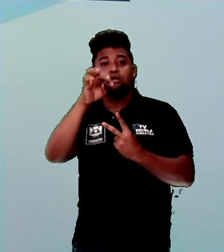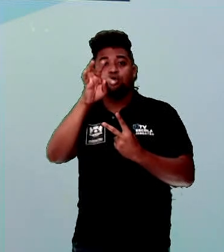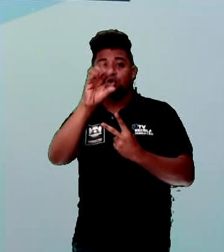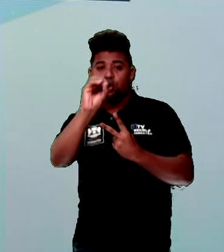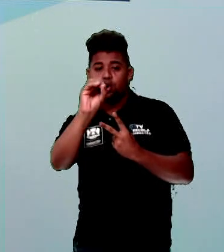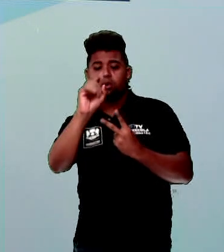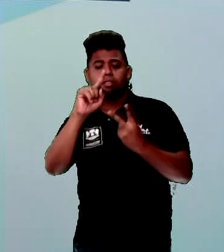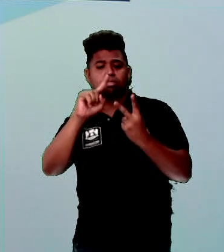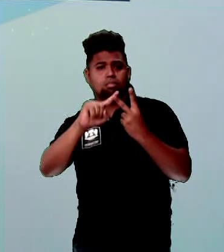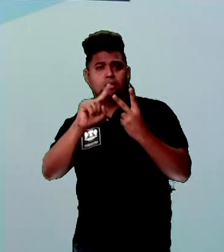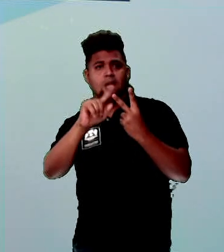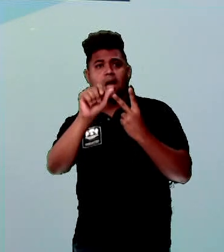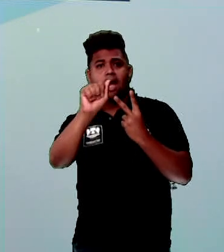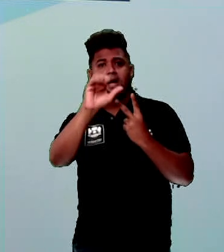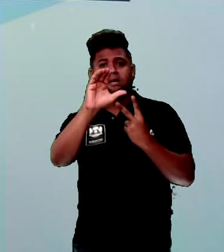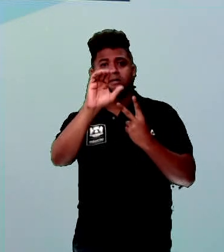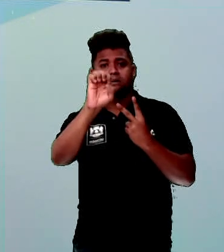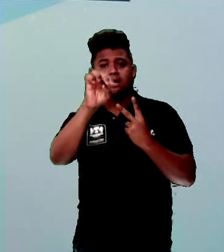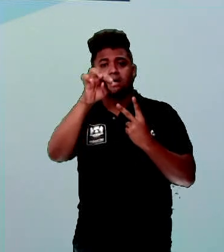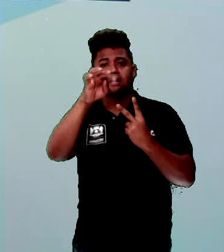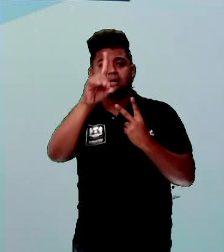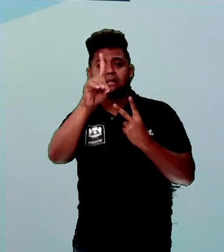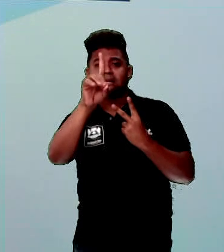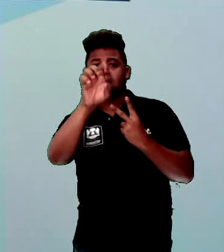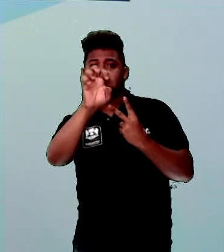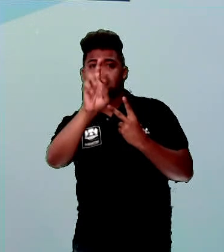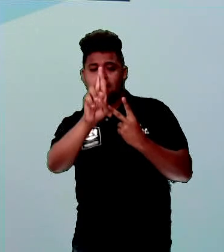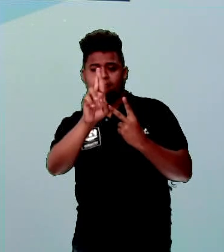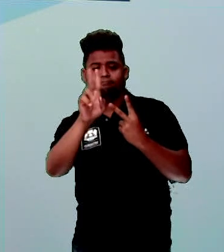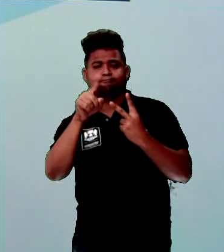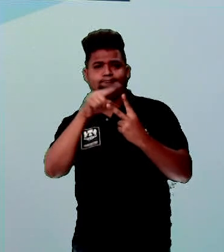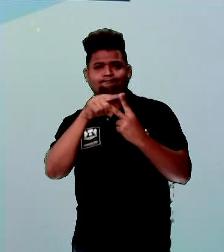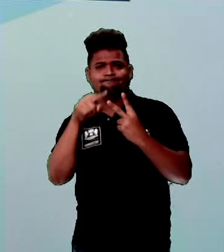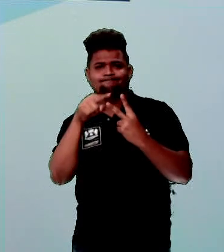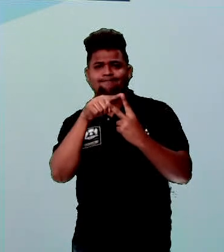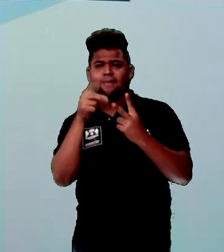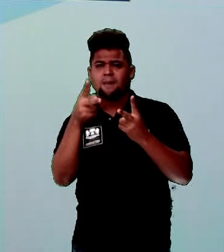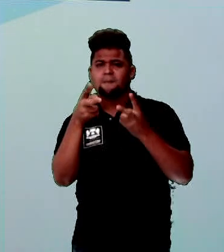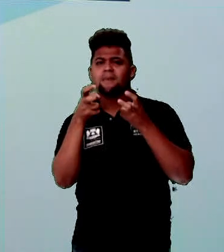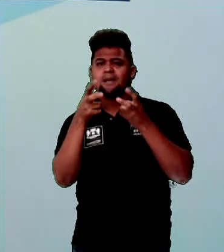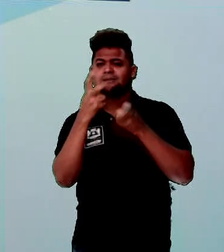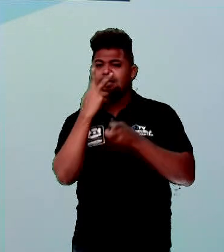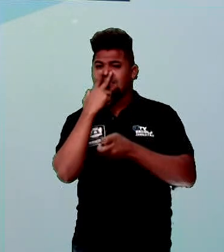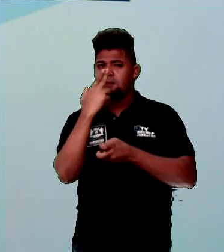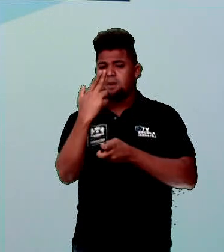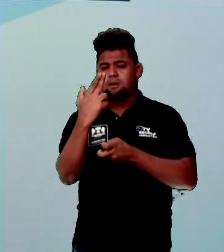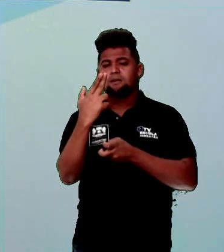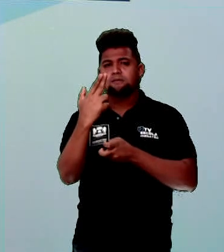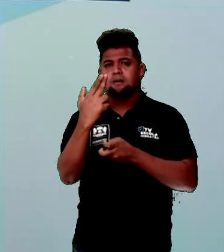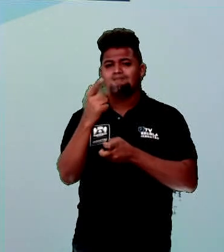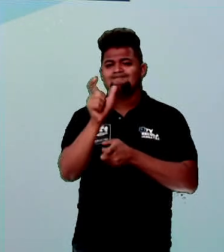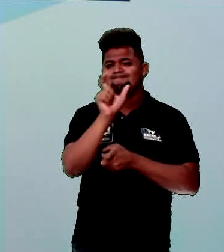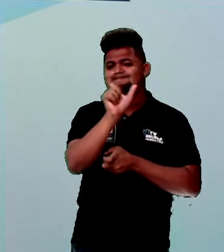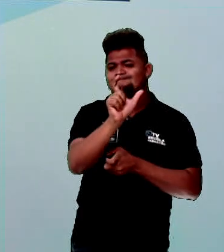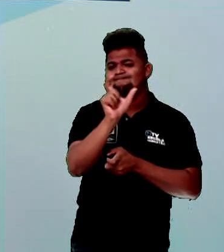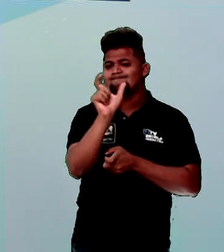percebem a semelhança quando nós falamos devagar, bem pausado, as duas palavras? Acento,